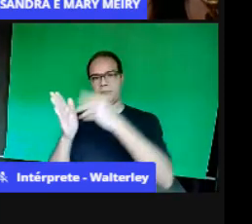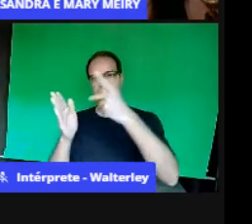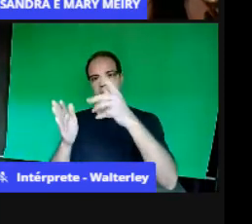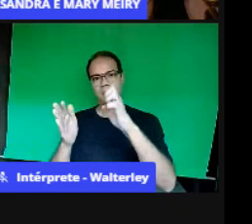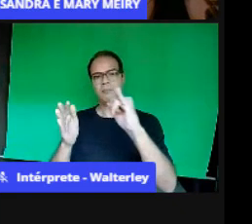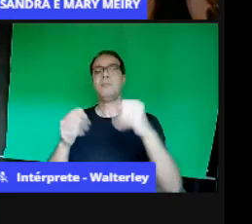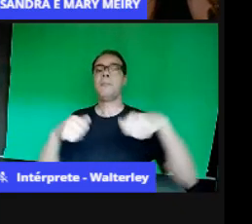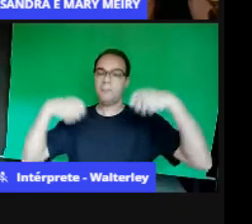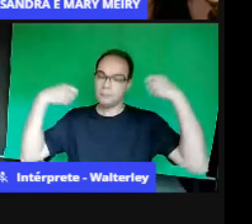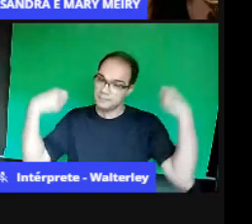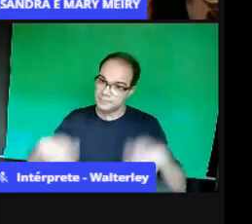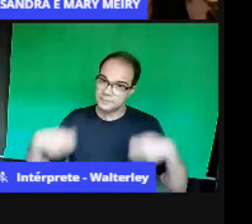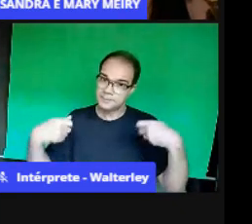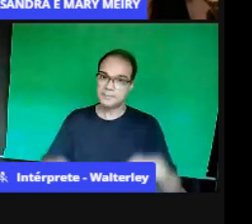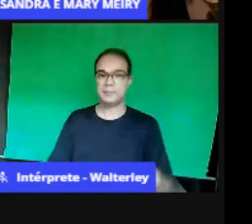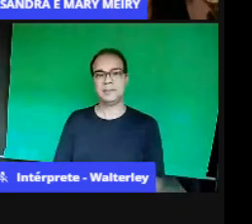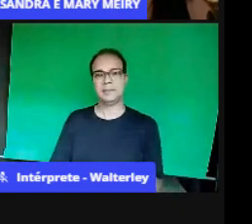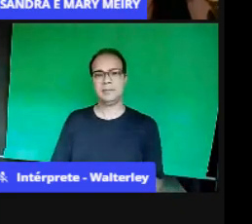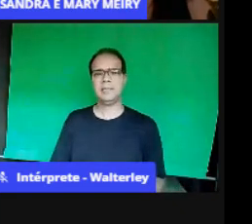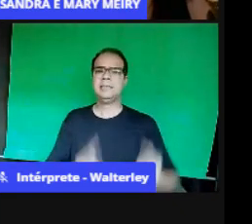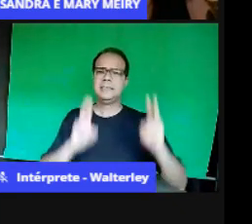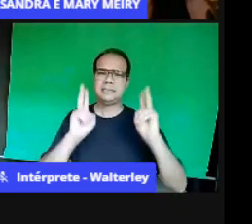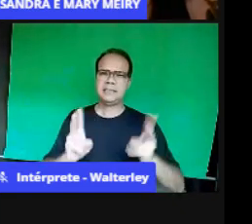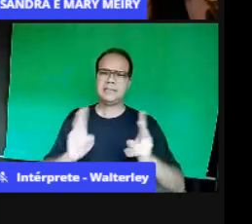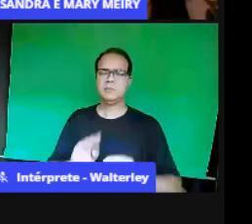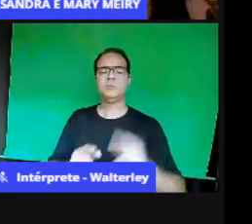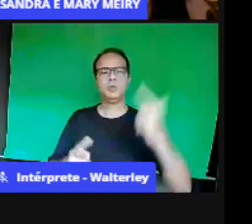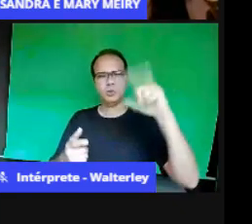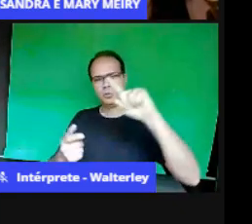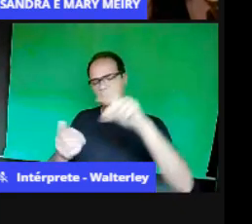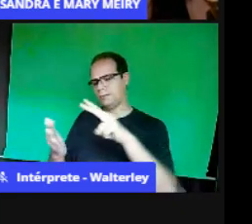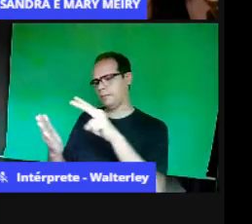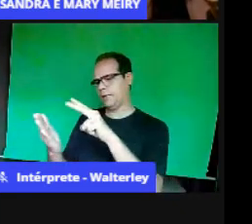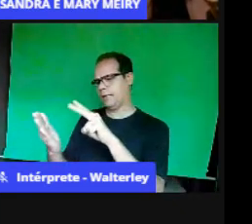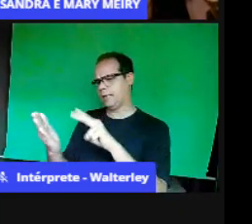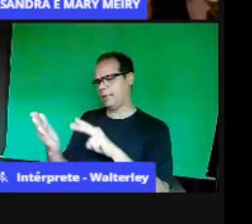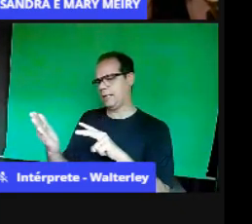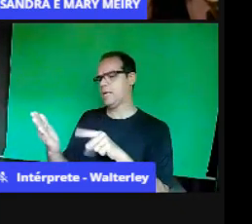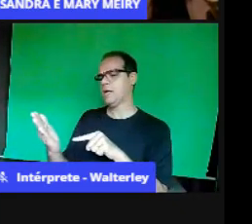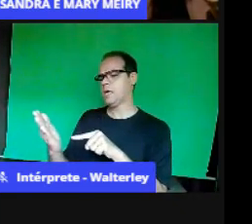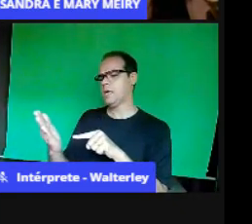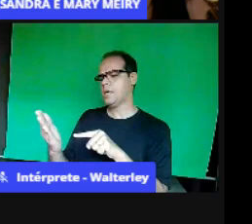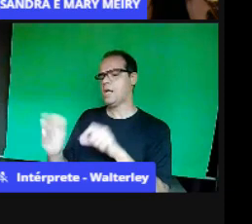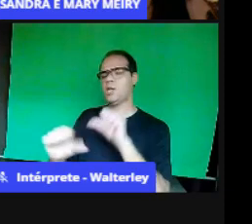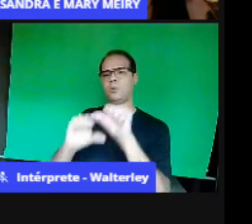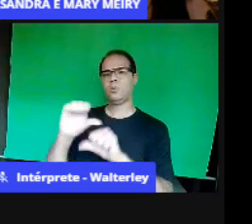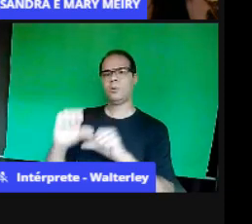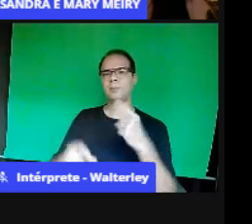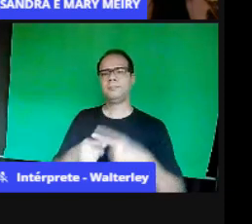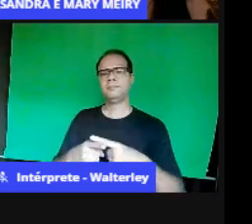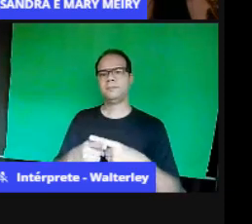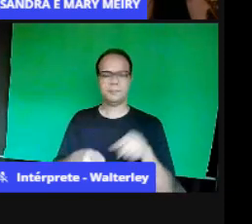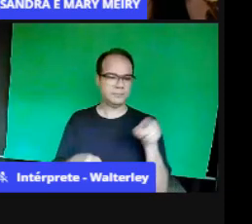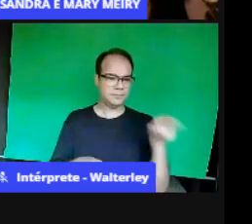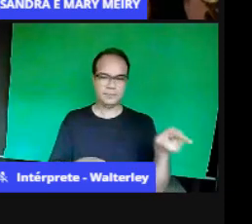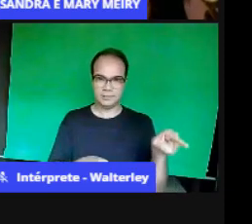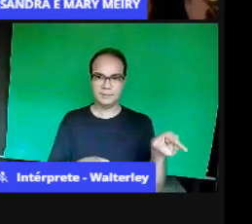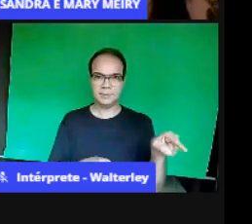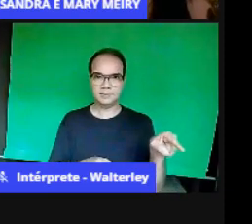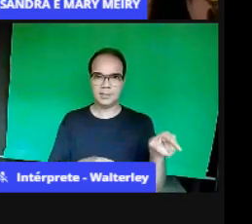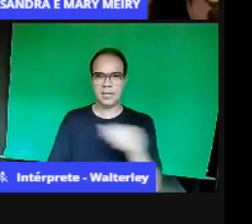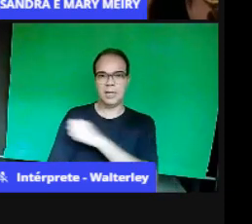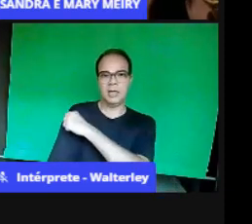necessário essa revisão, né? Porque daí você altera as questões da sondagem, altera também os